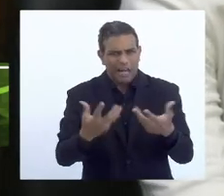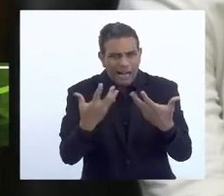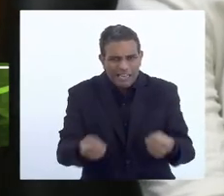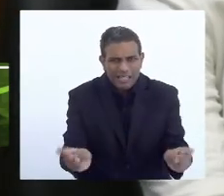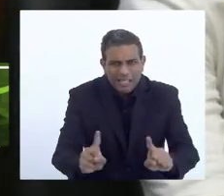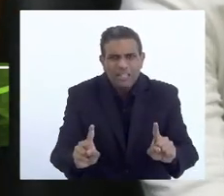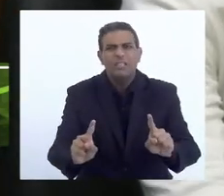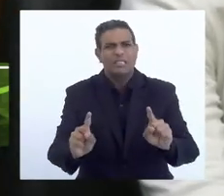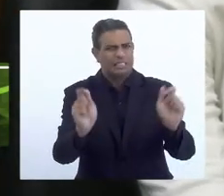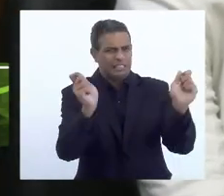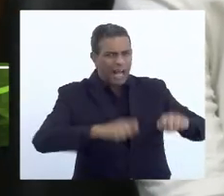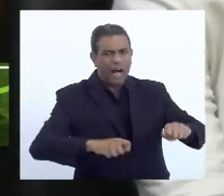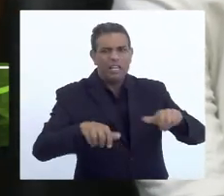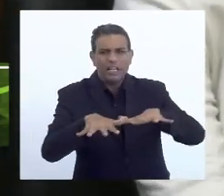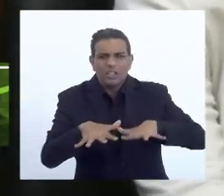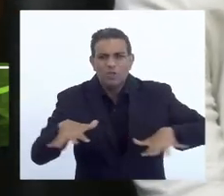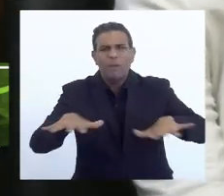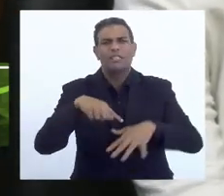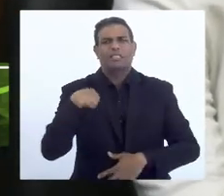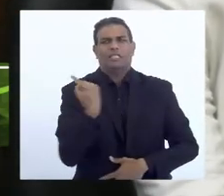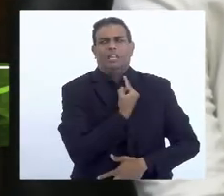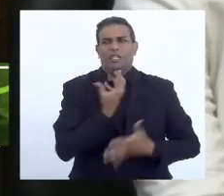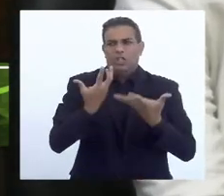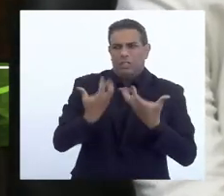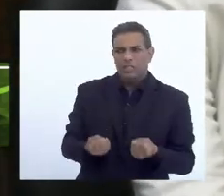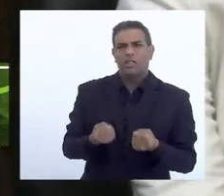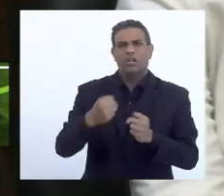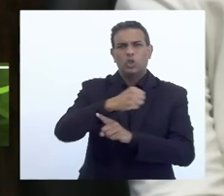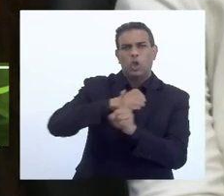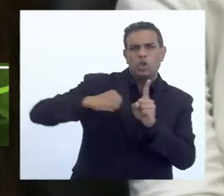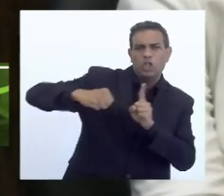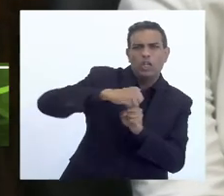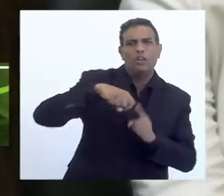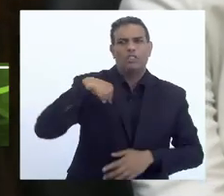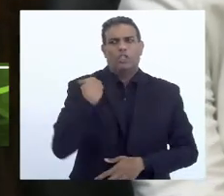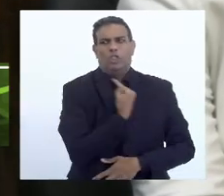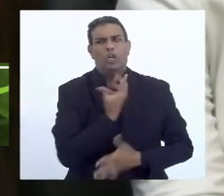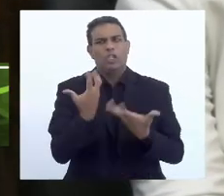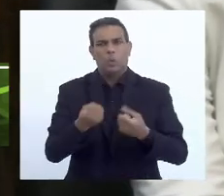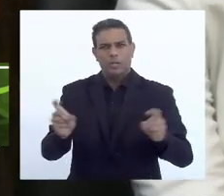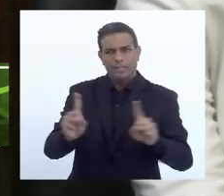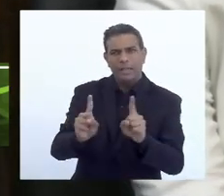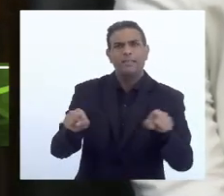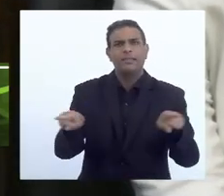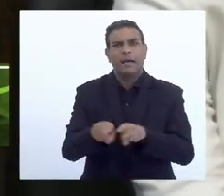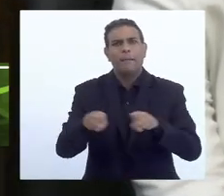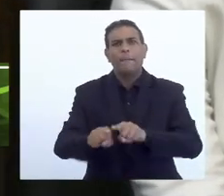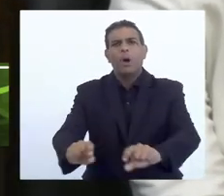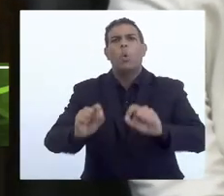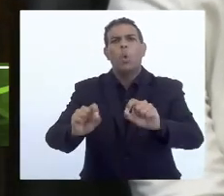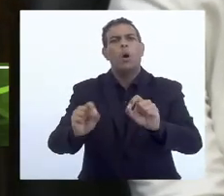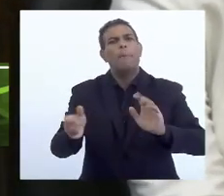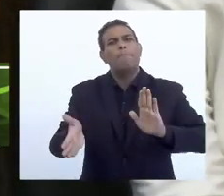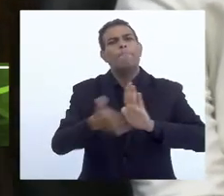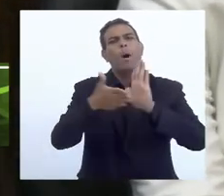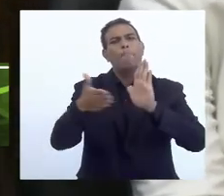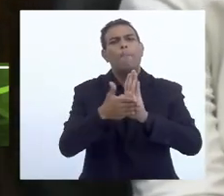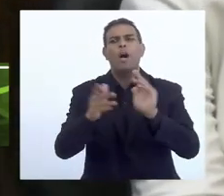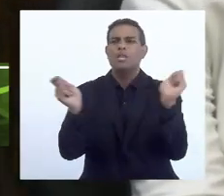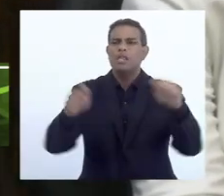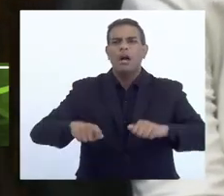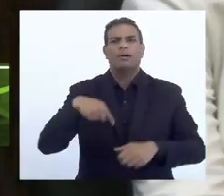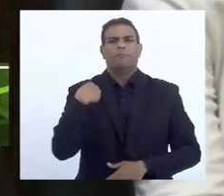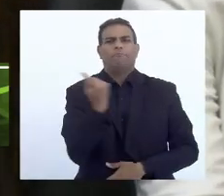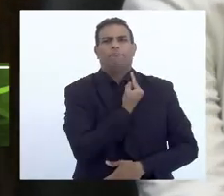e do que é tolerável, do que nós aceitamos enquanto sociedade, do que nós não aceitamos. E eu queria propor a vocês, justamente